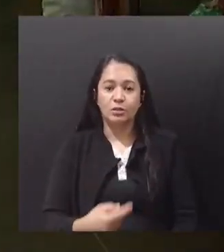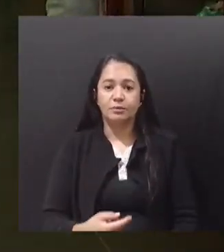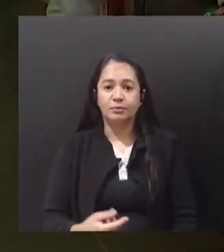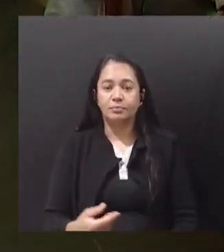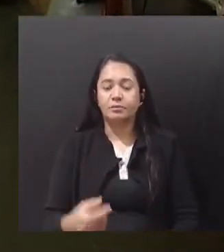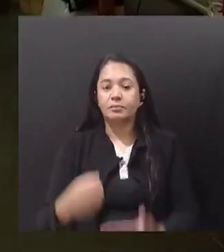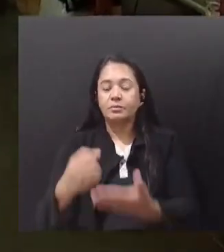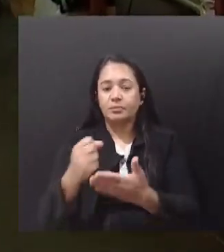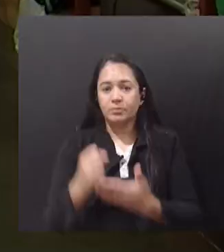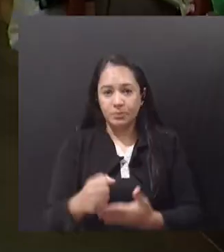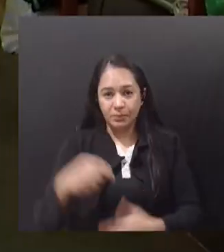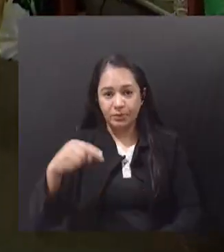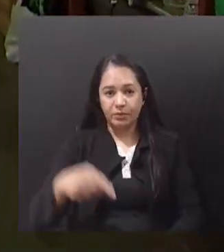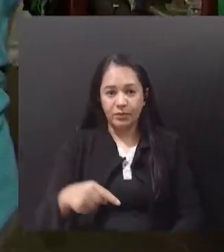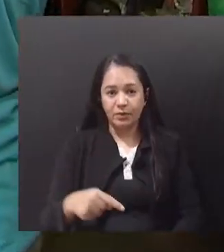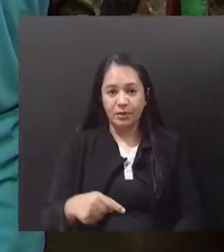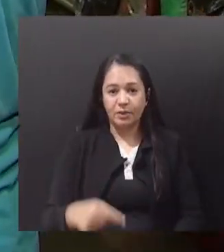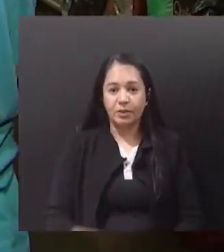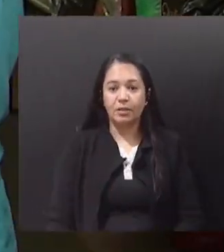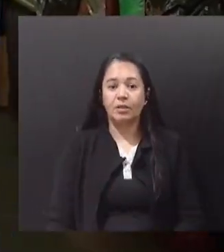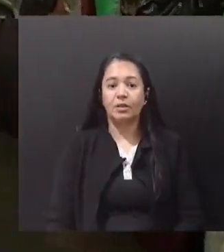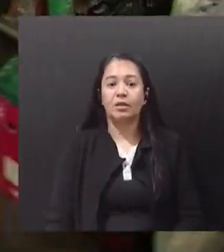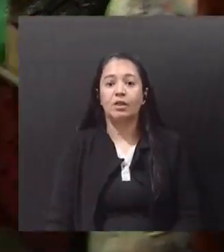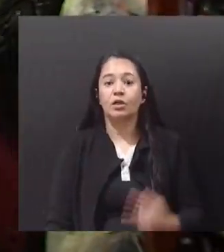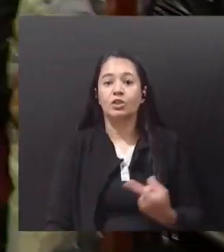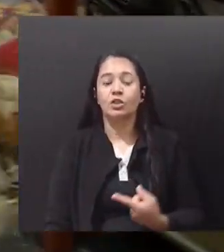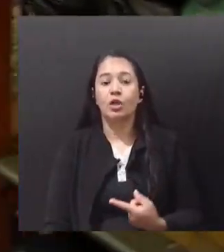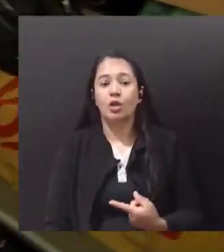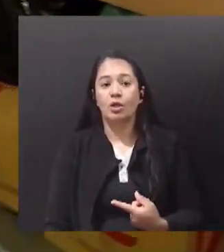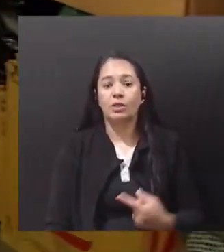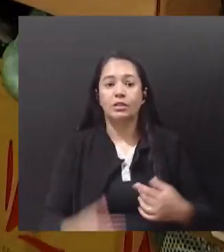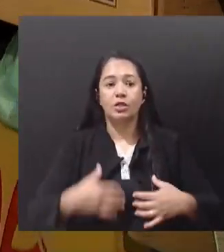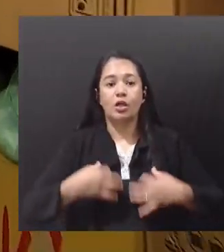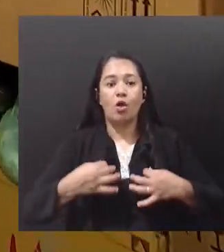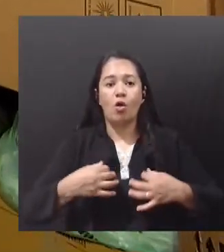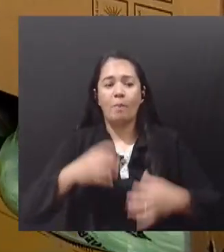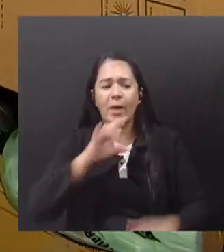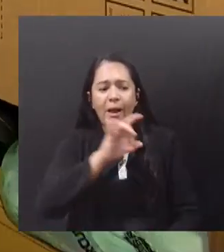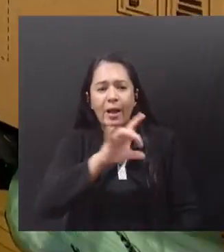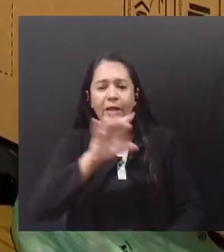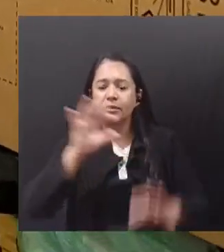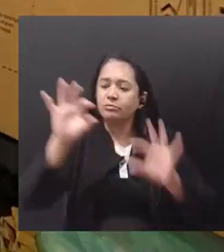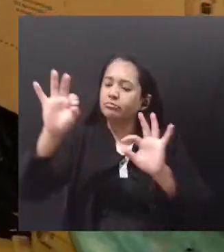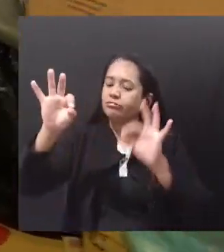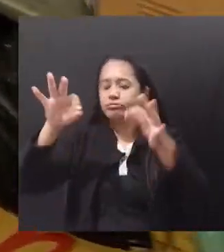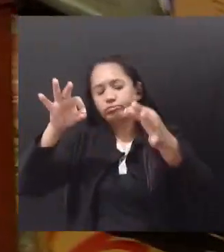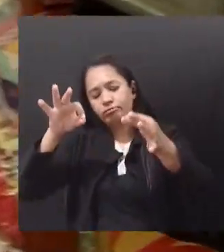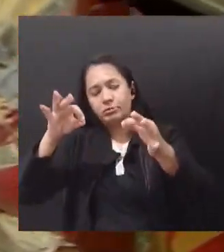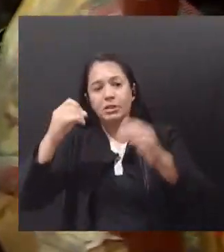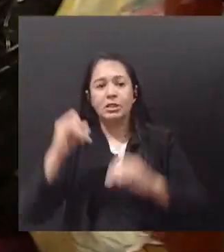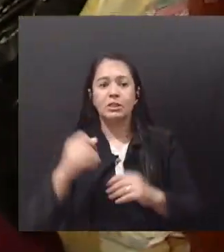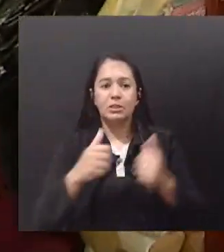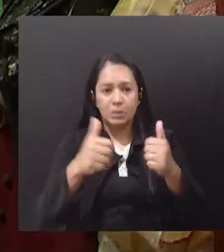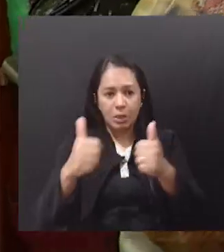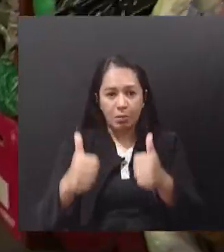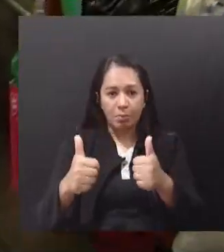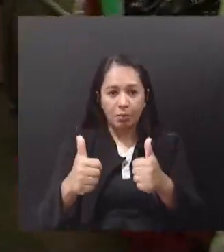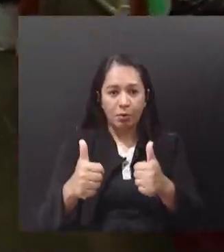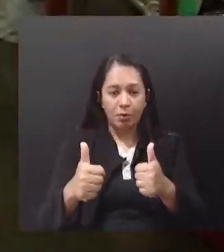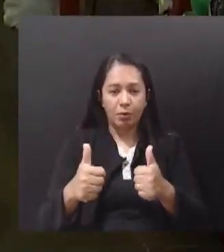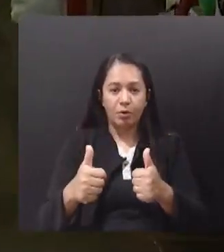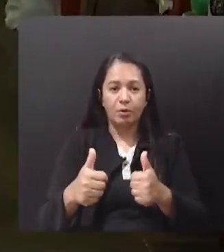doações aqui, né, no bazar. Nós pegamos roupa por roupa, dá uma olhada, ver se não estão